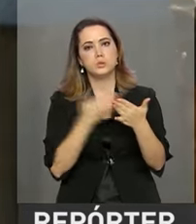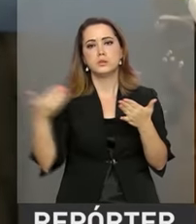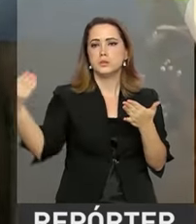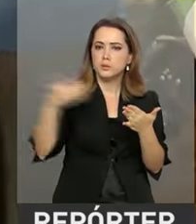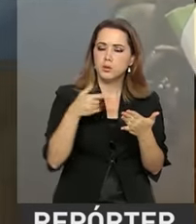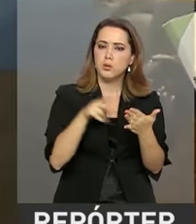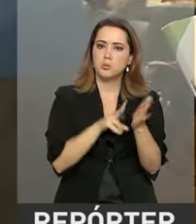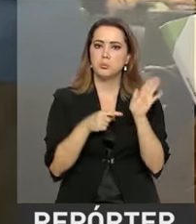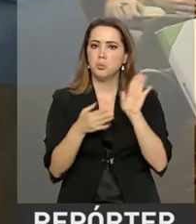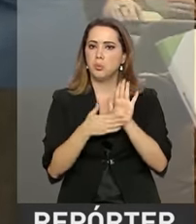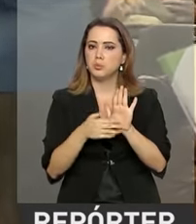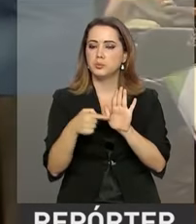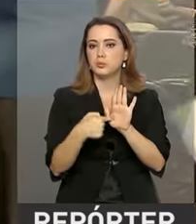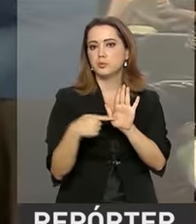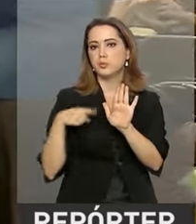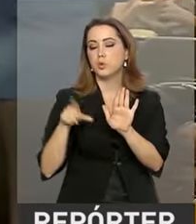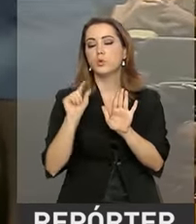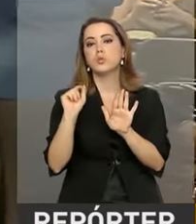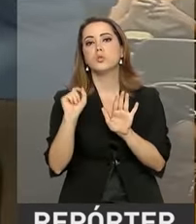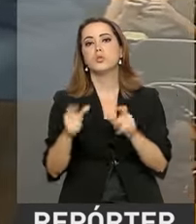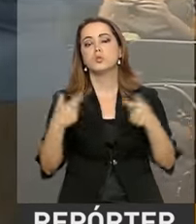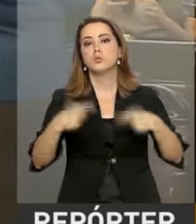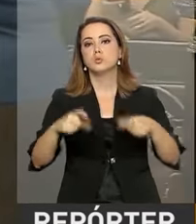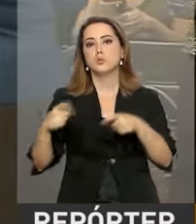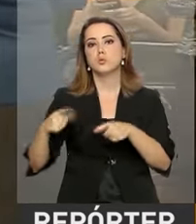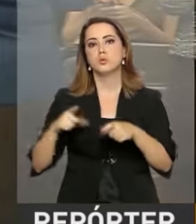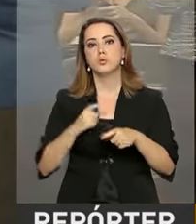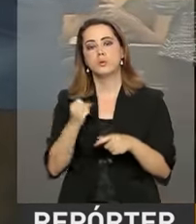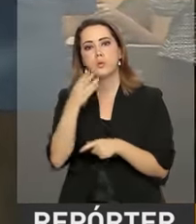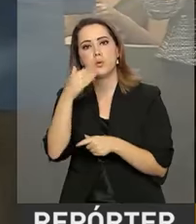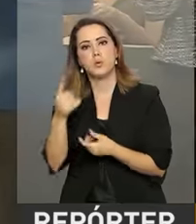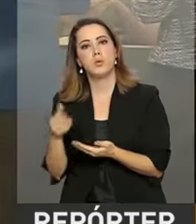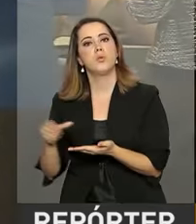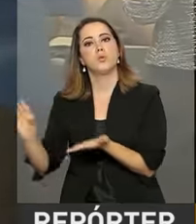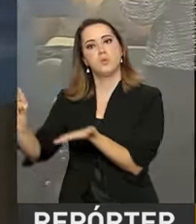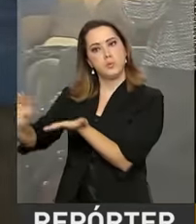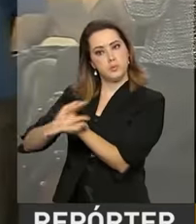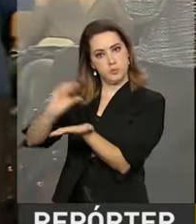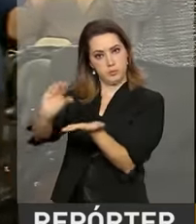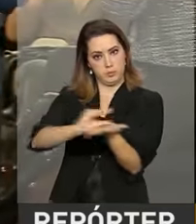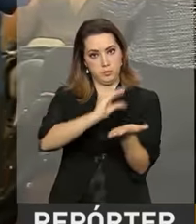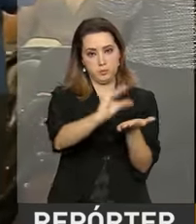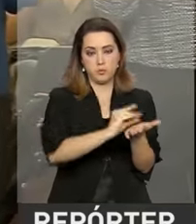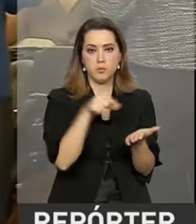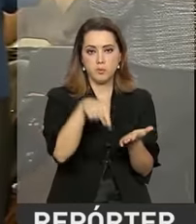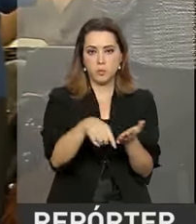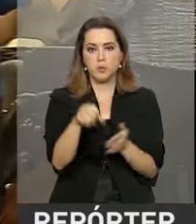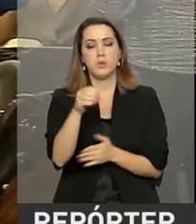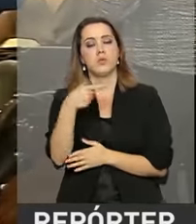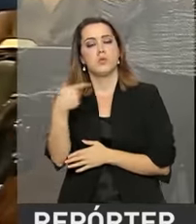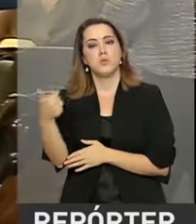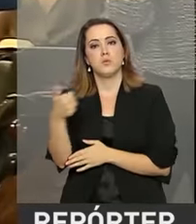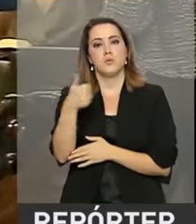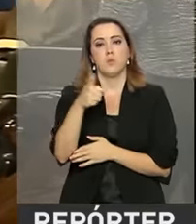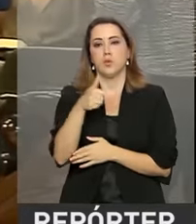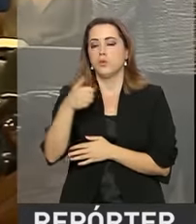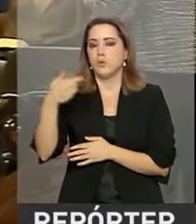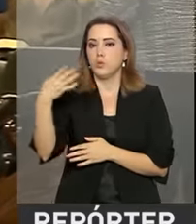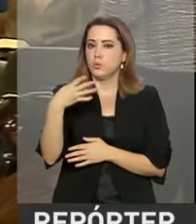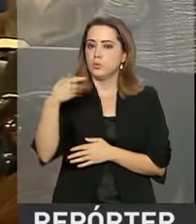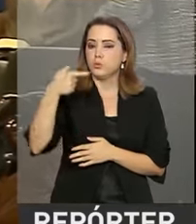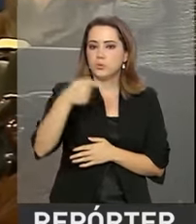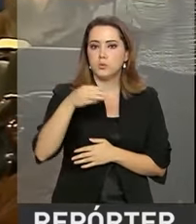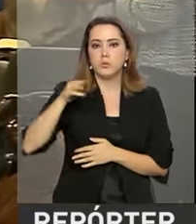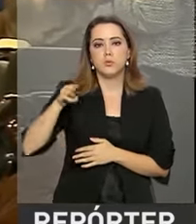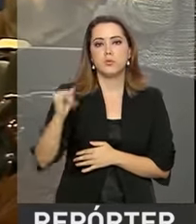de investimentos em todos os estados e no Distrito Federal. São 149 projetos que totalizam 47 bilhões de